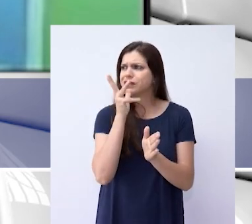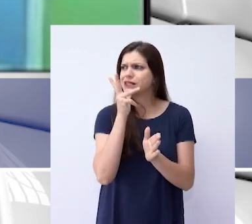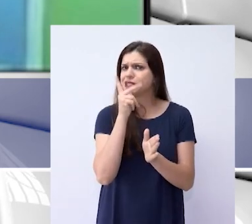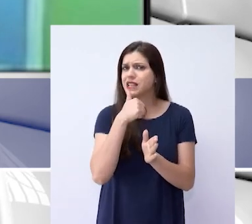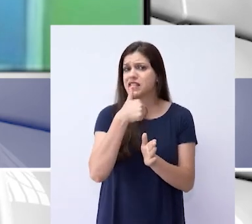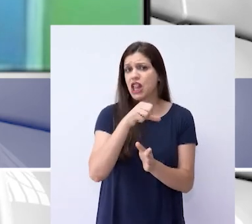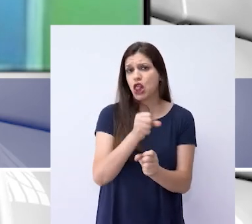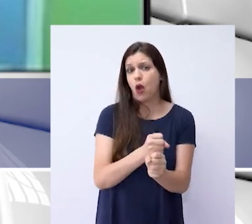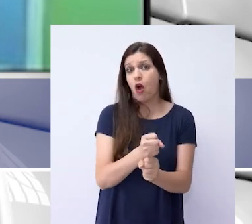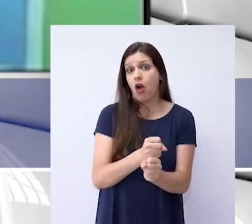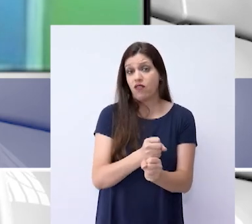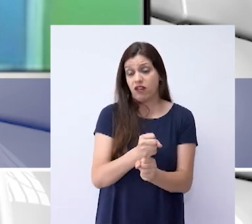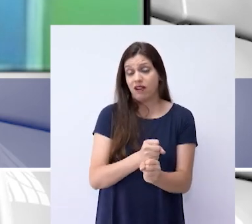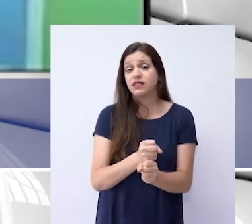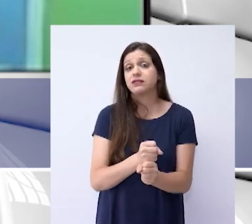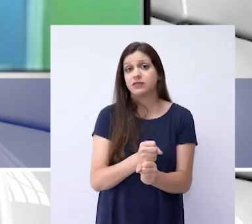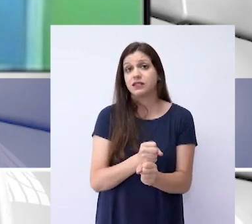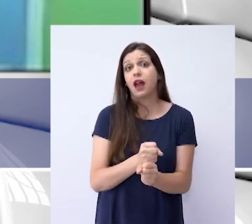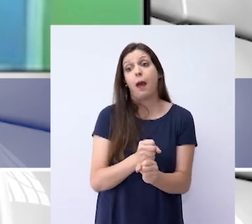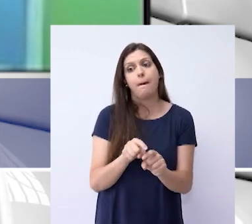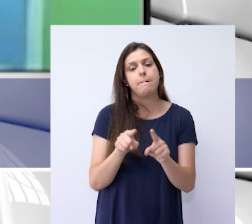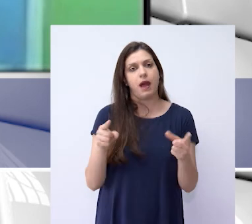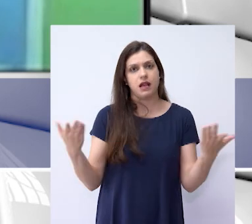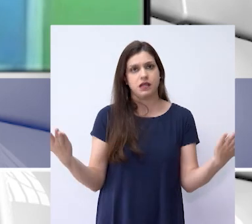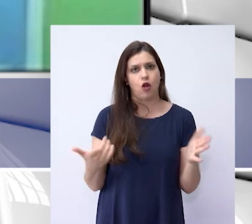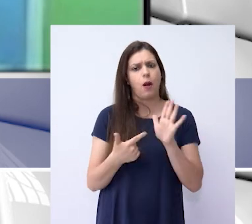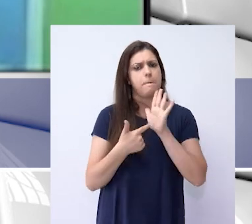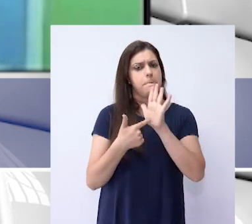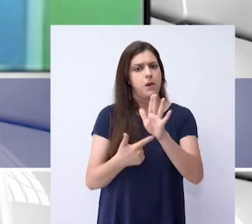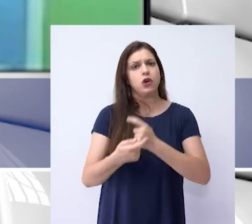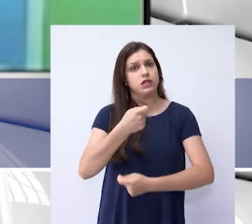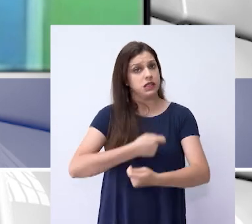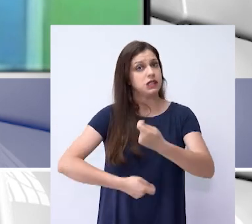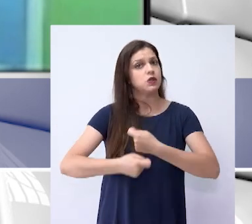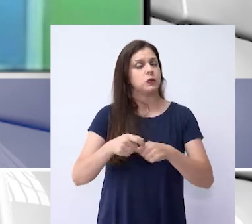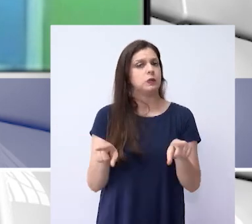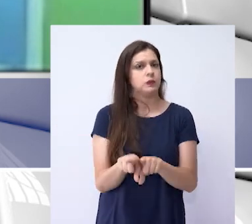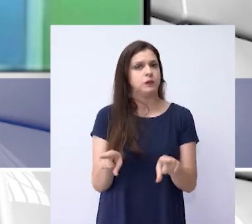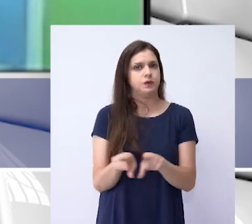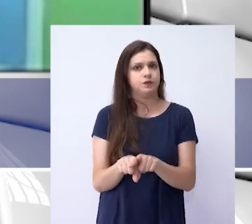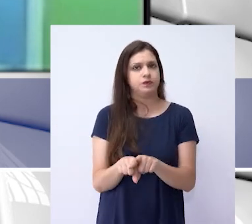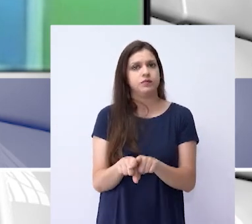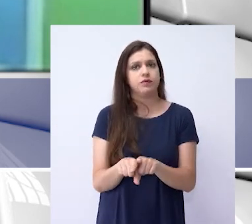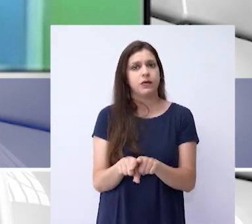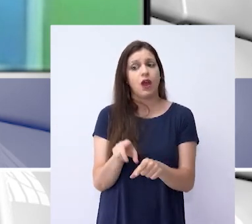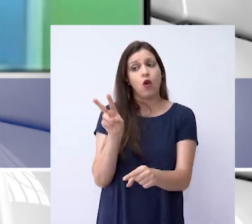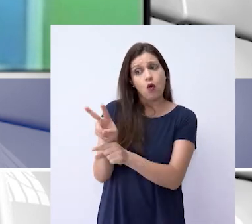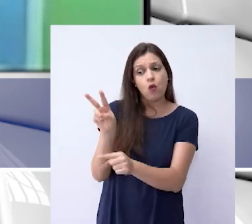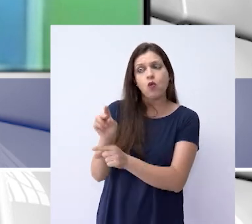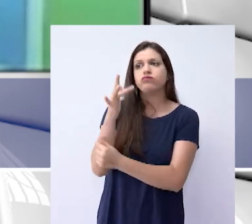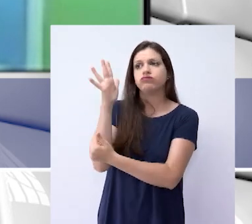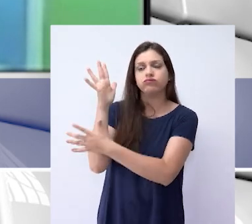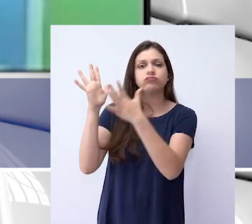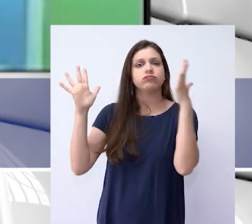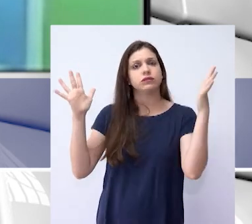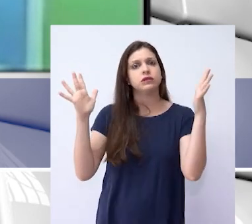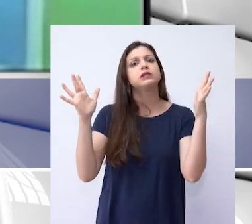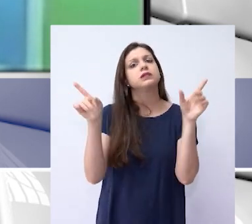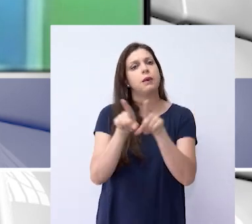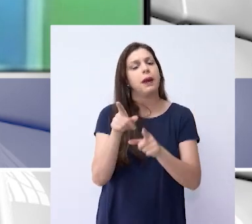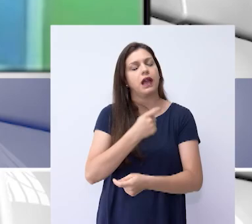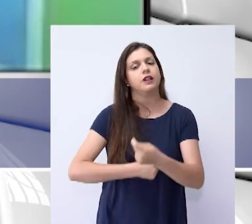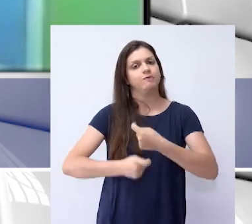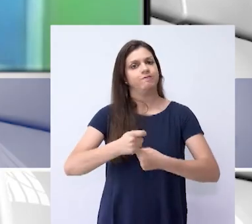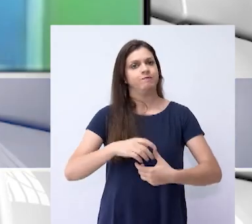anos, mas ele teve um destaque quando nós falamos aí na questão econômica. Então, hoje nós temos não somente um zoneamento ambiental, mas é um